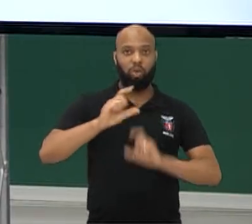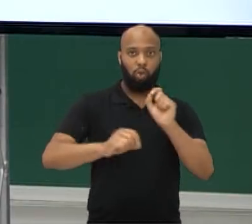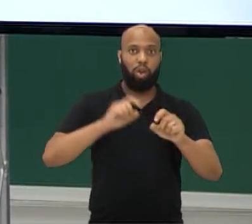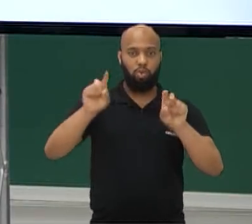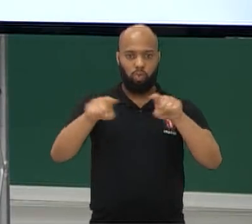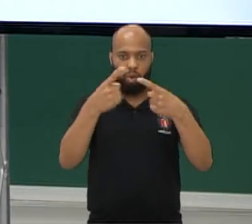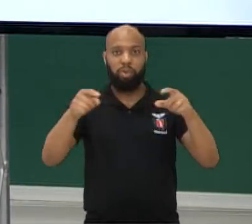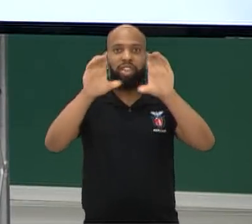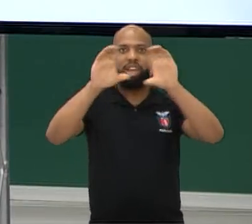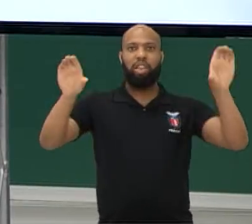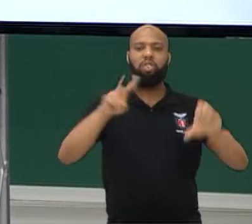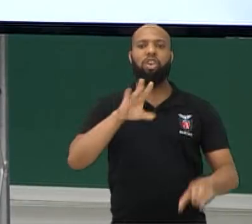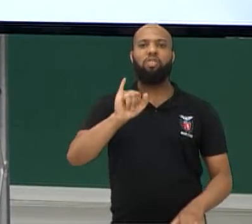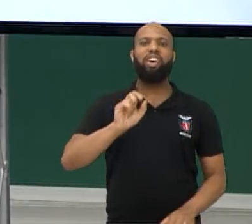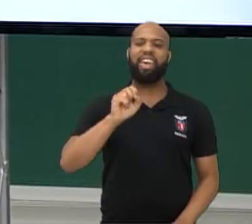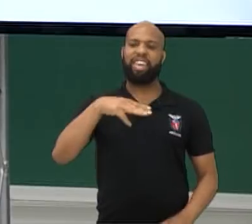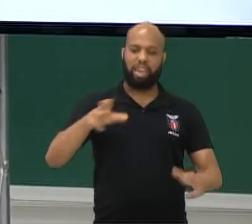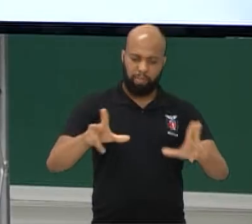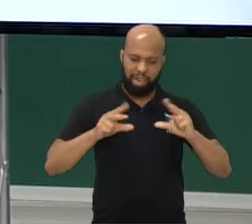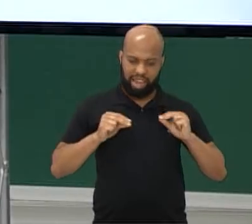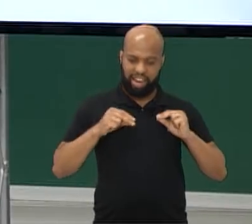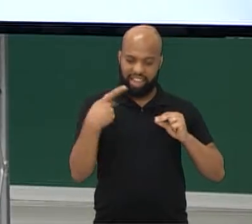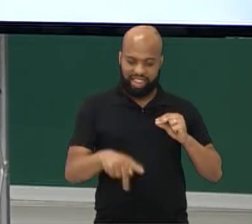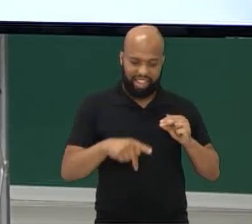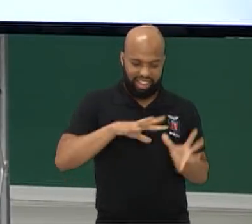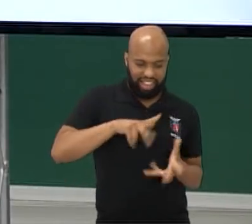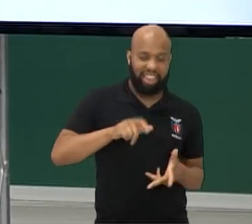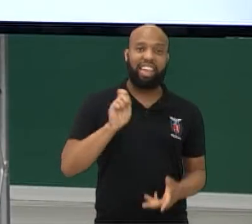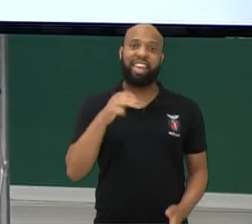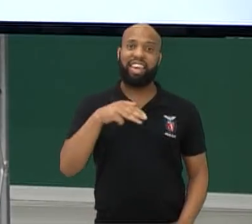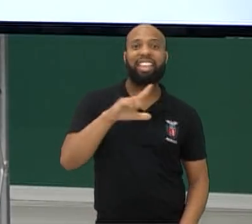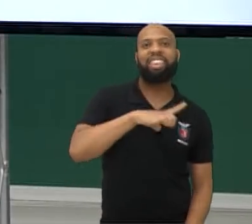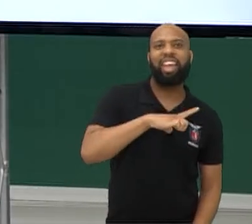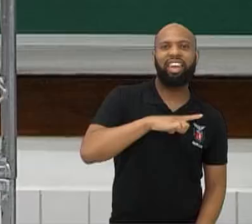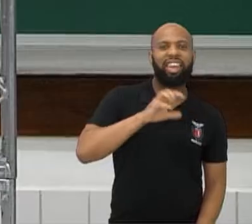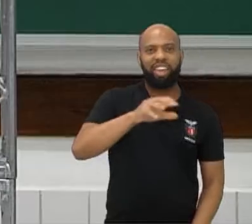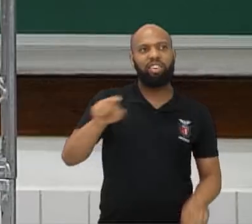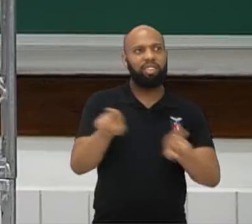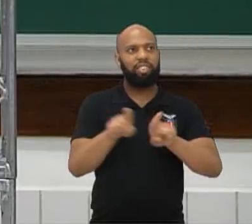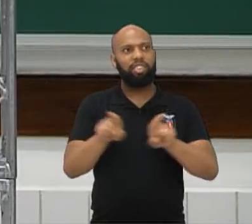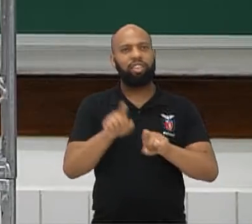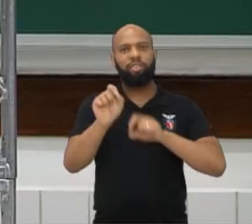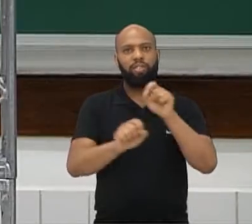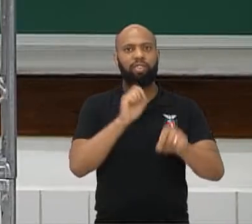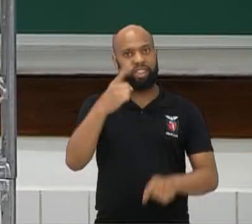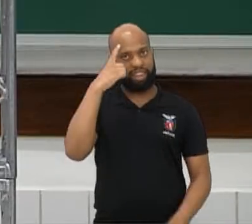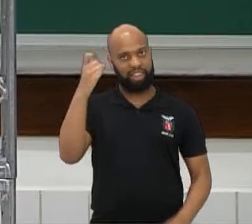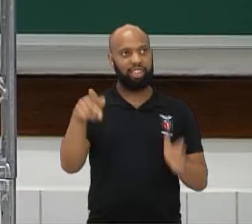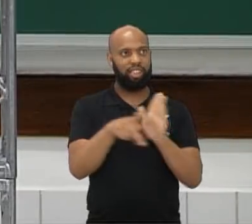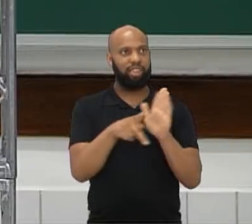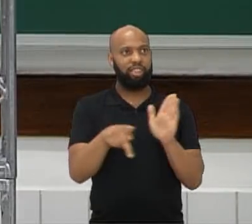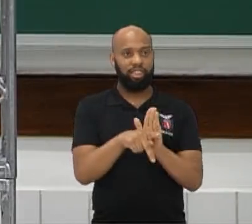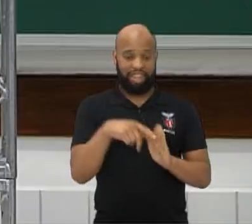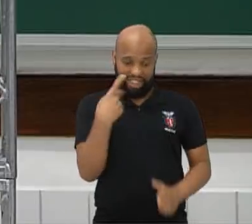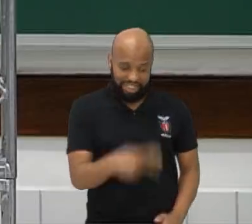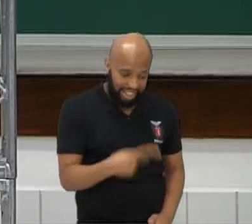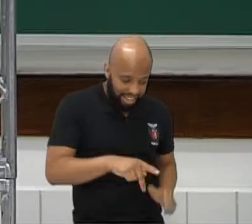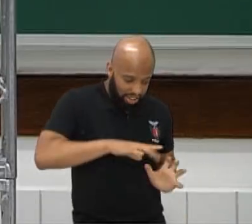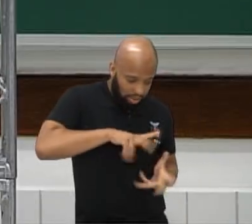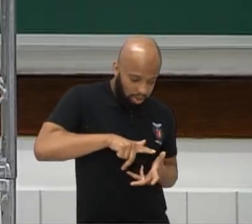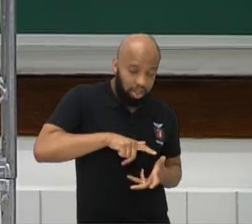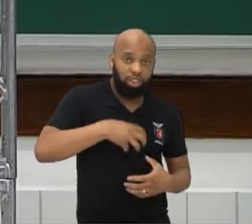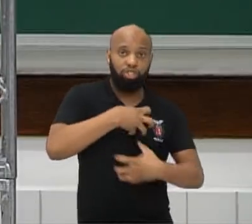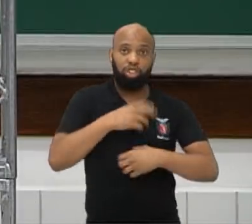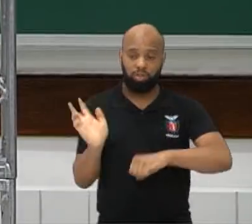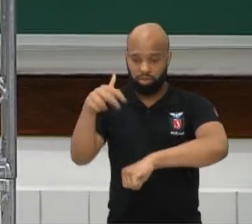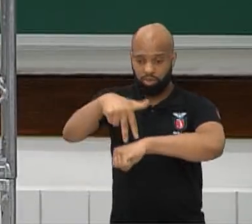céu vai quem merece, na terra vale quem tem. É um pouco dessa ideia que o Marx fala, né? Aqui na terra, a posição